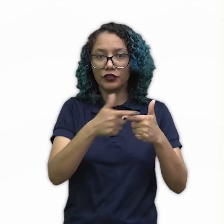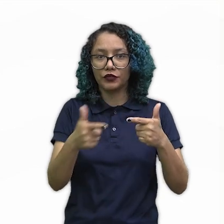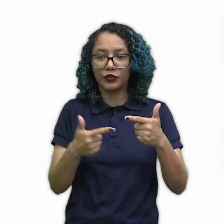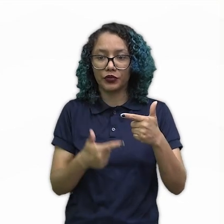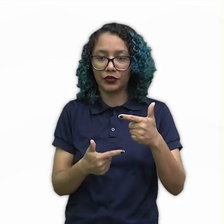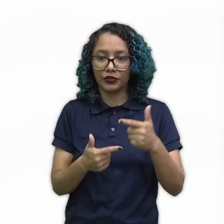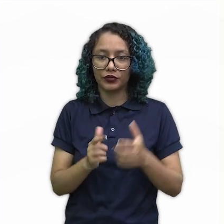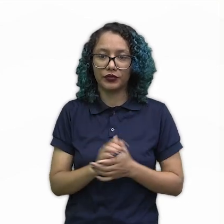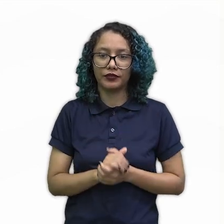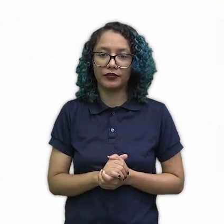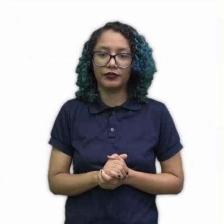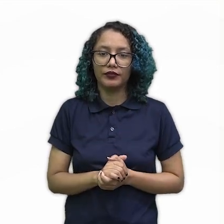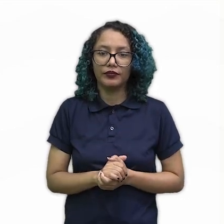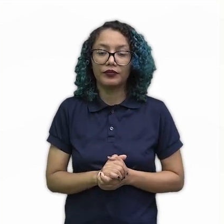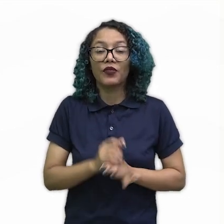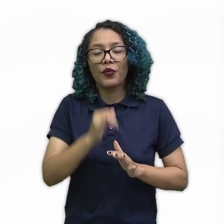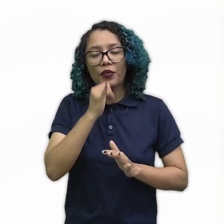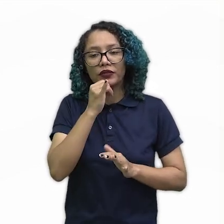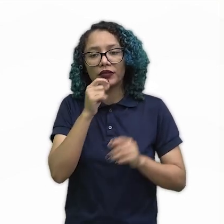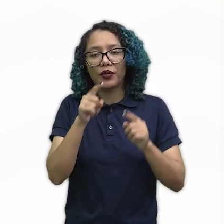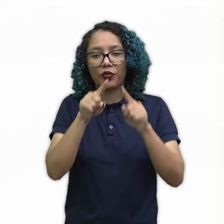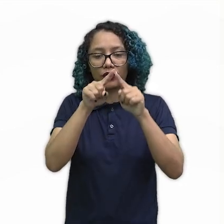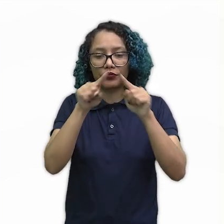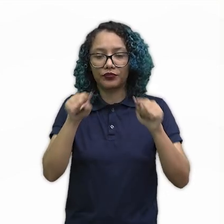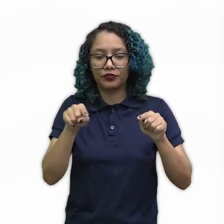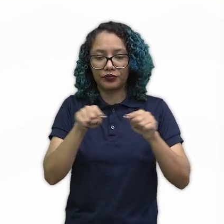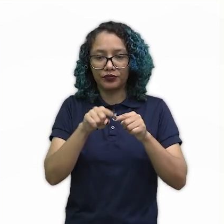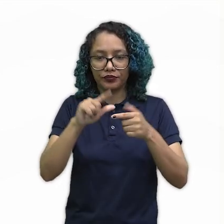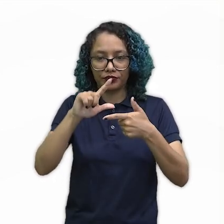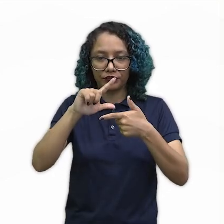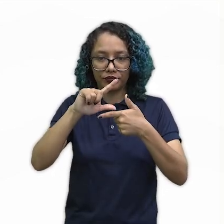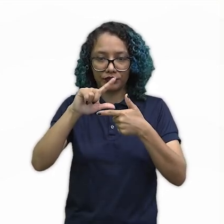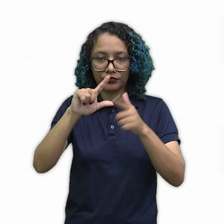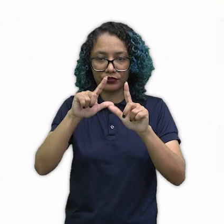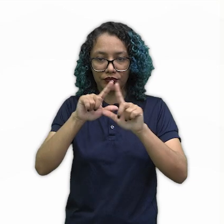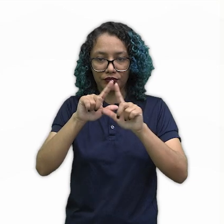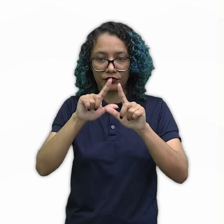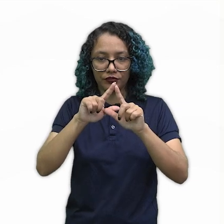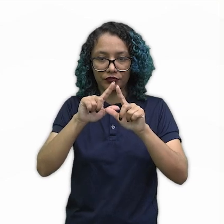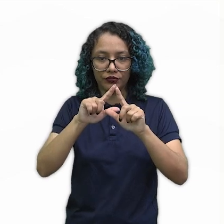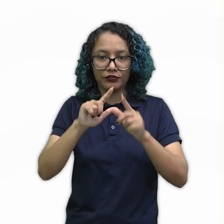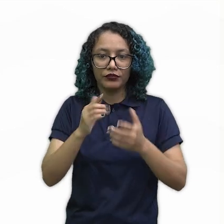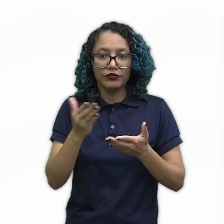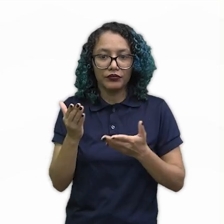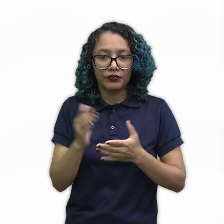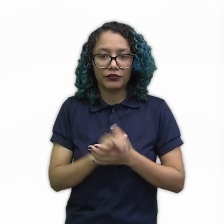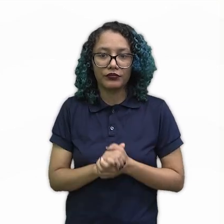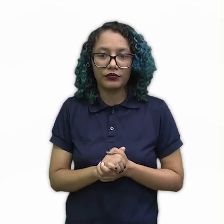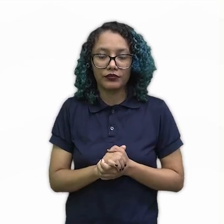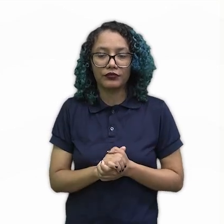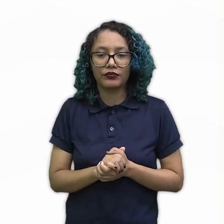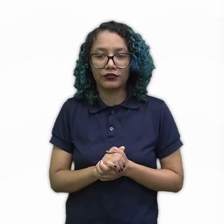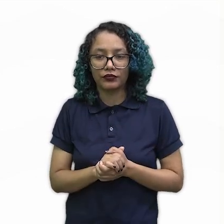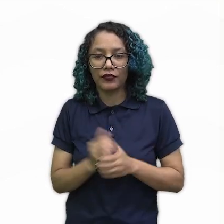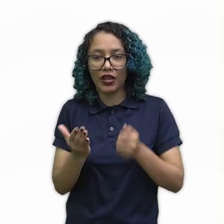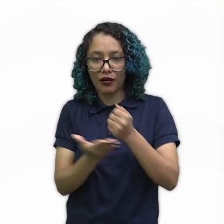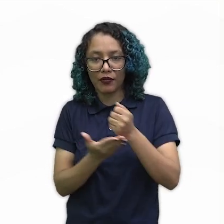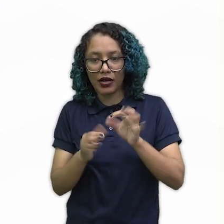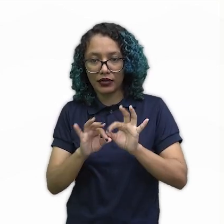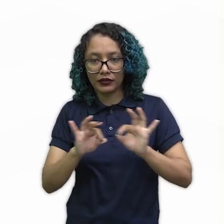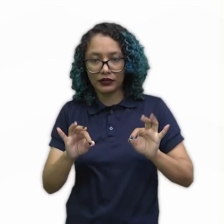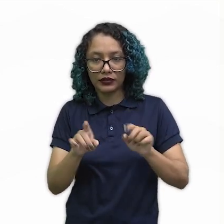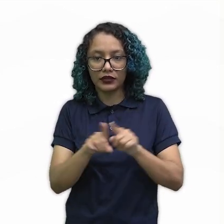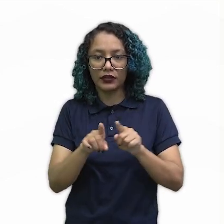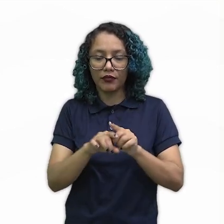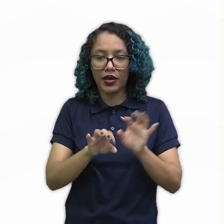2. Então, em um triângulo, eu tenho base e eu tenho a altura desse triângulo. Então, basta